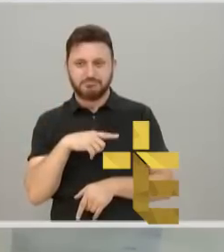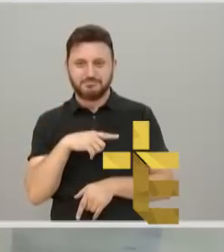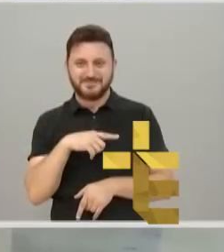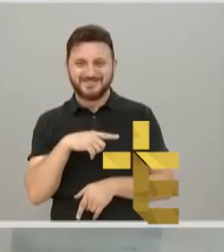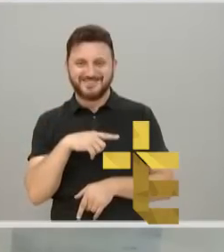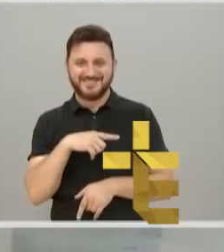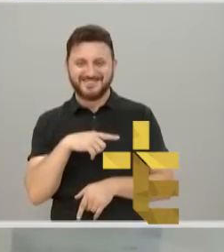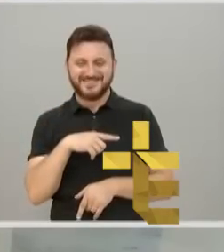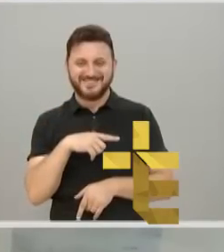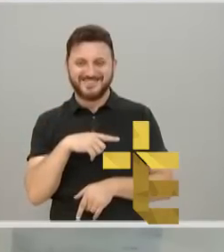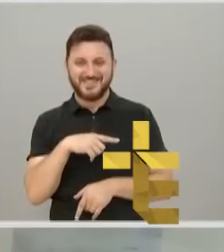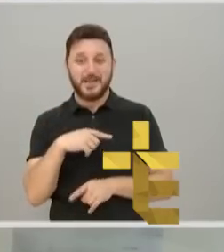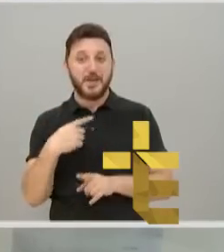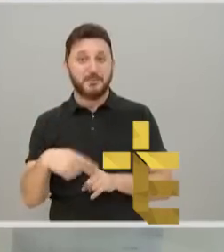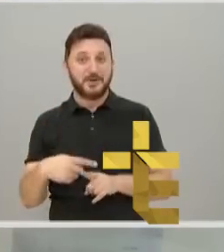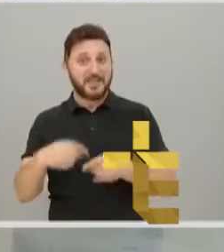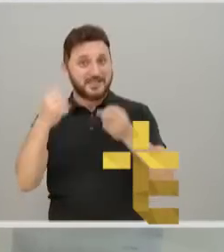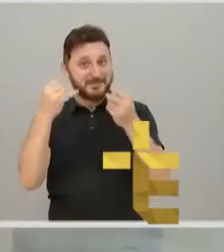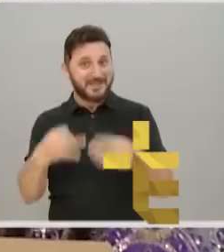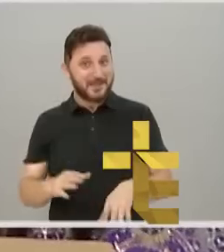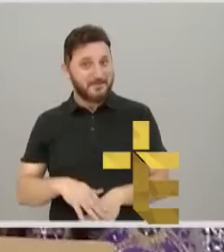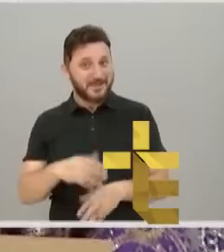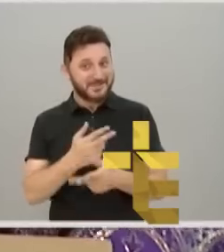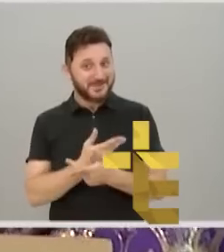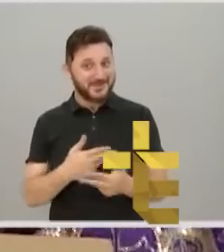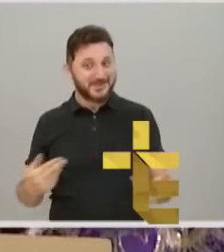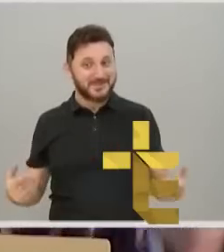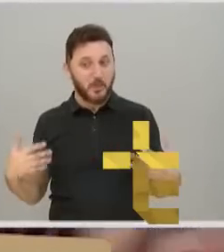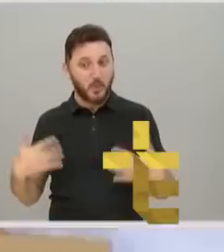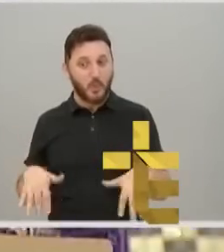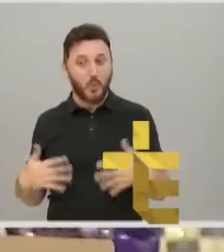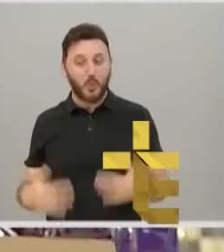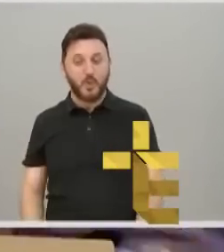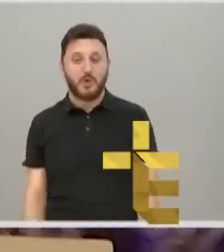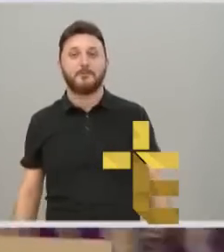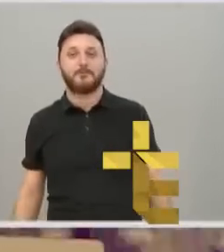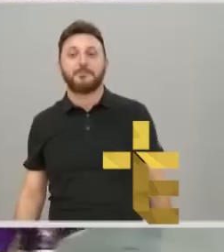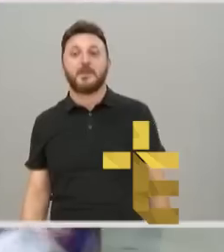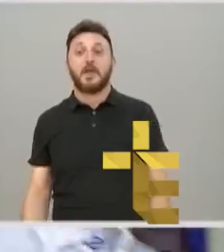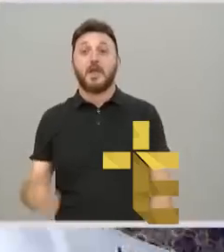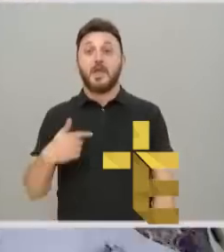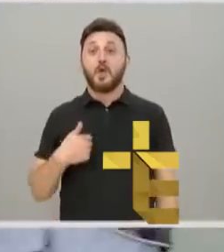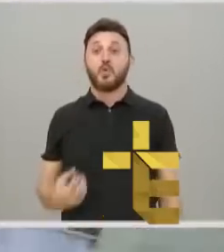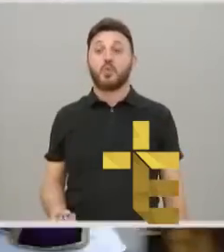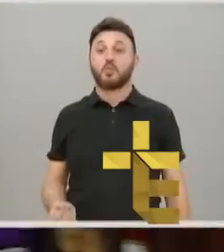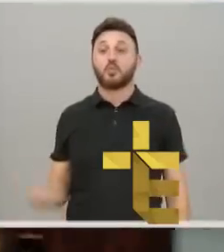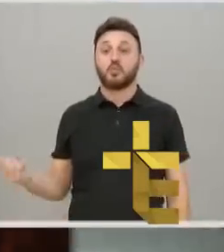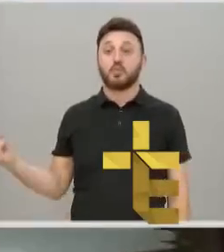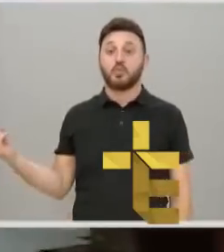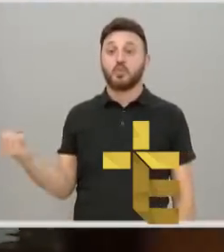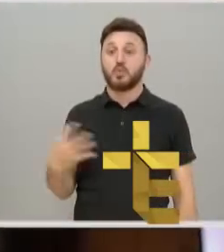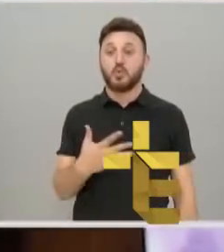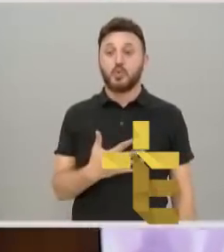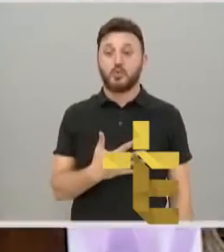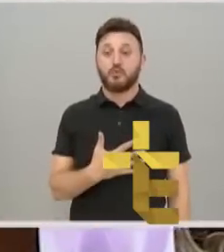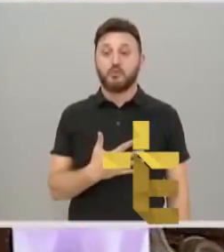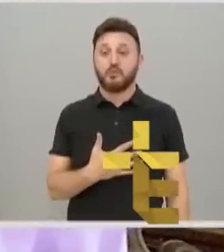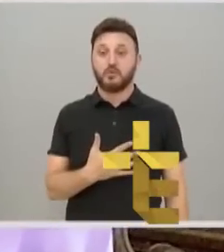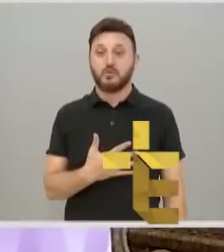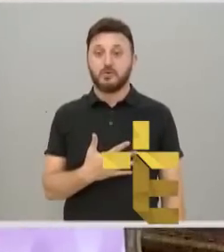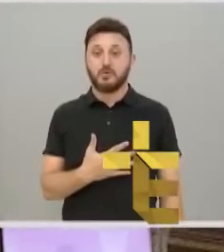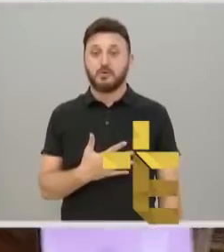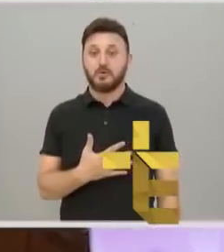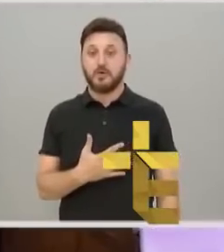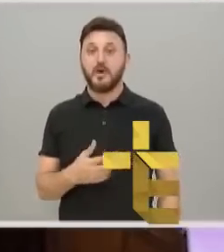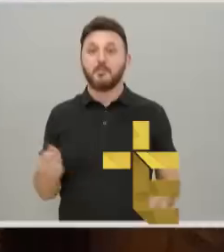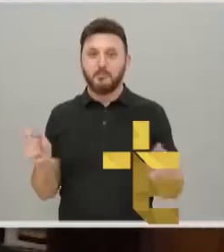aí, porque eu quero contar mais, tem muita coisa para contar, gente. Eu estou lançando Basta Uma Gota do Teu Sangue aí, meu filho.